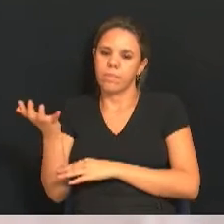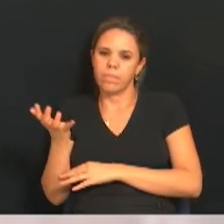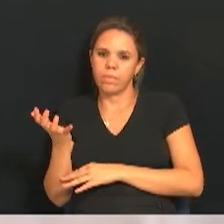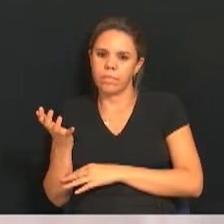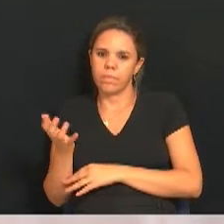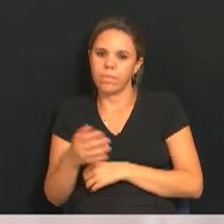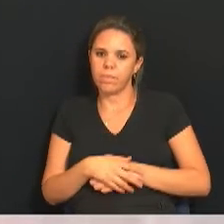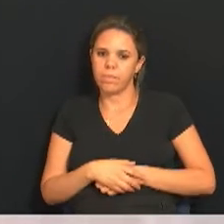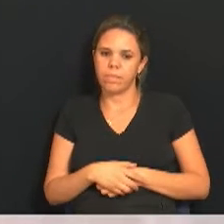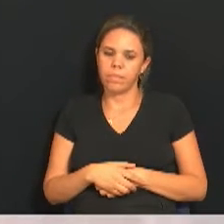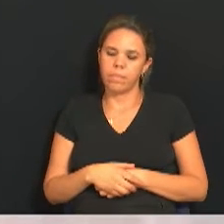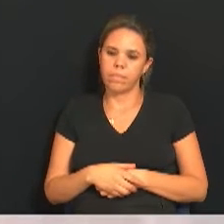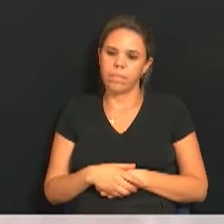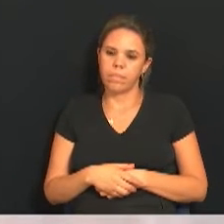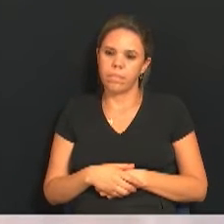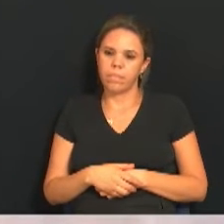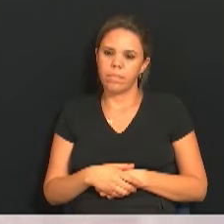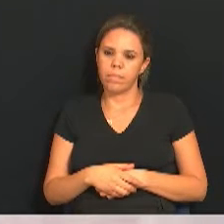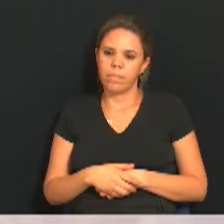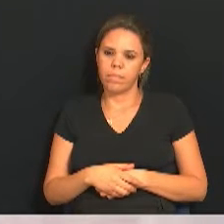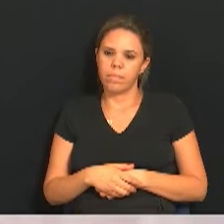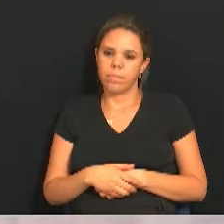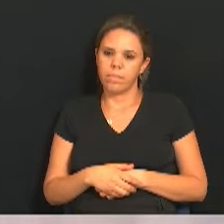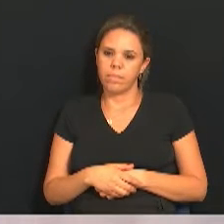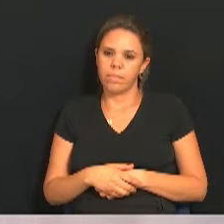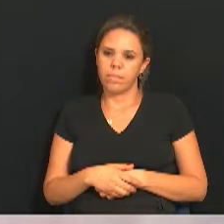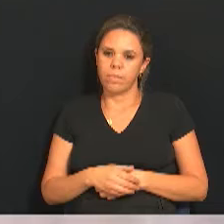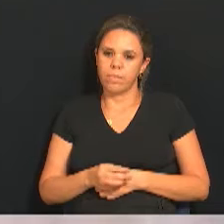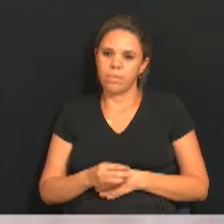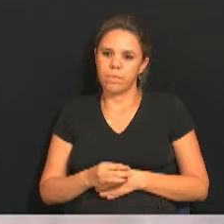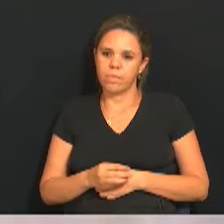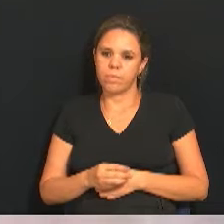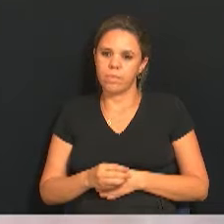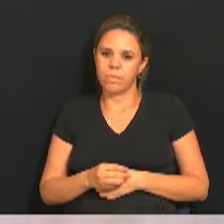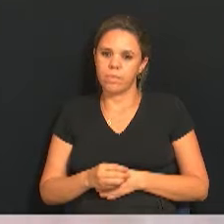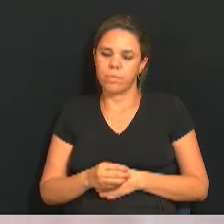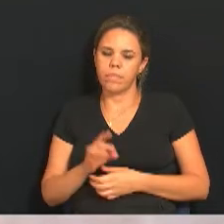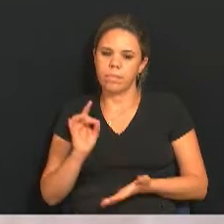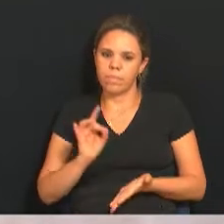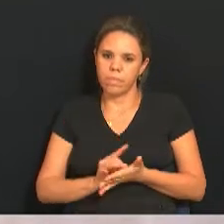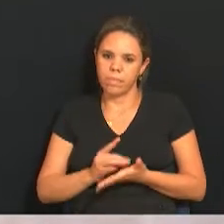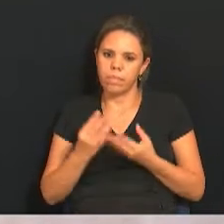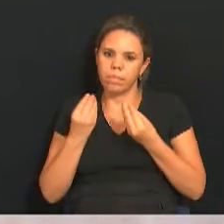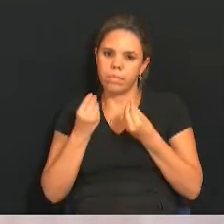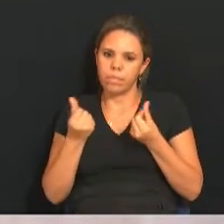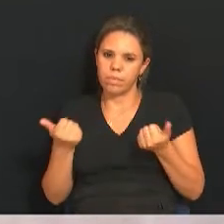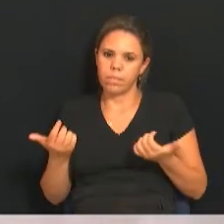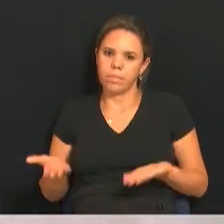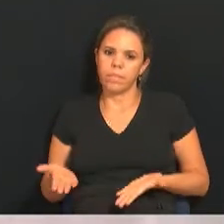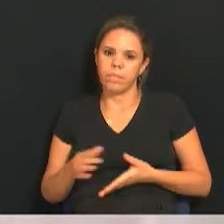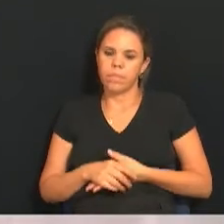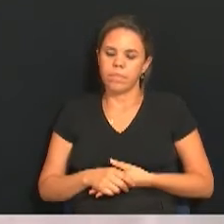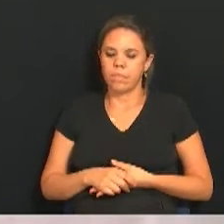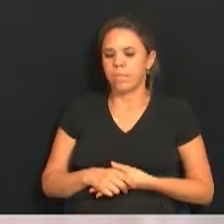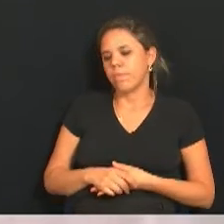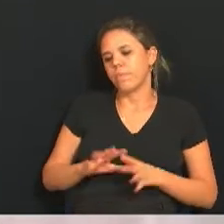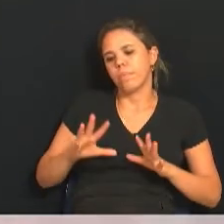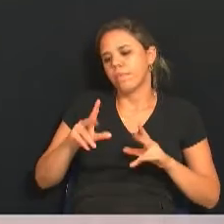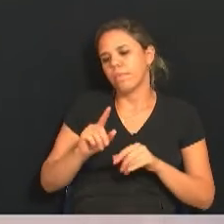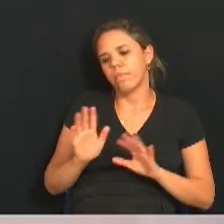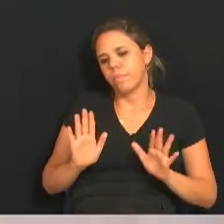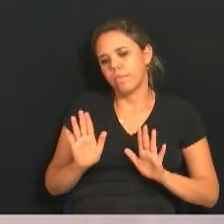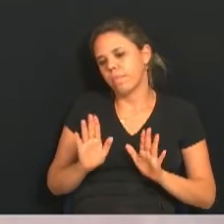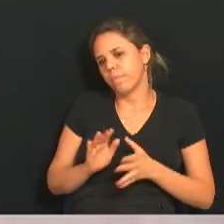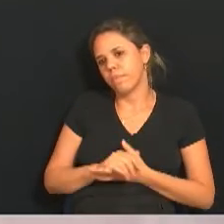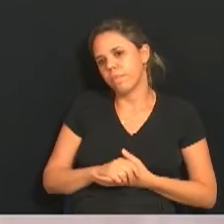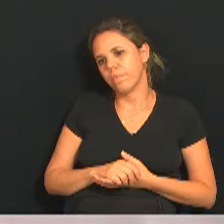ficado. Tá? Então, essa questão é uma questão realmente muito sensível. Nem todos